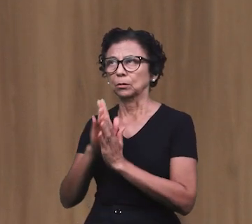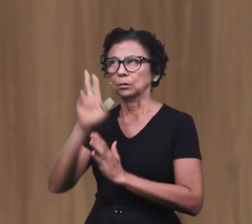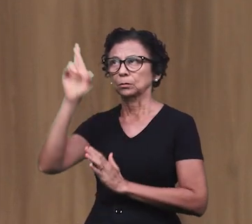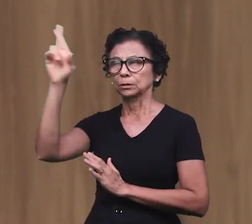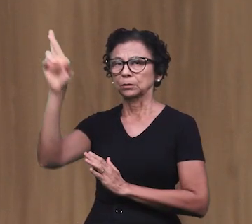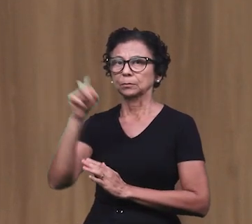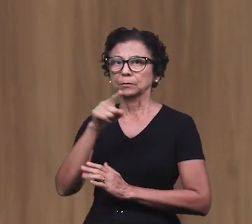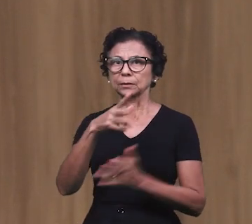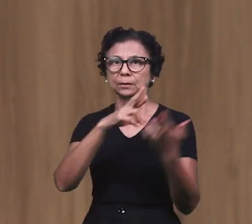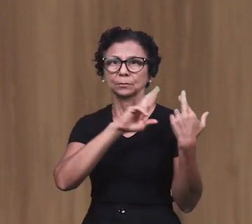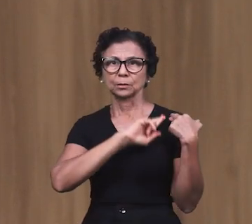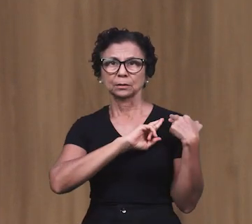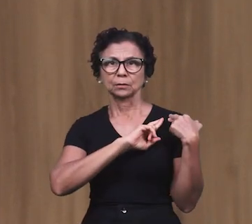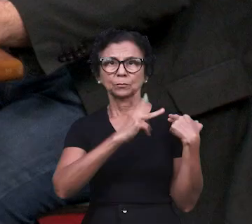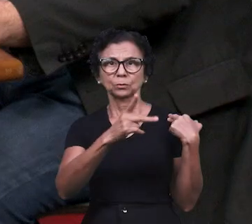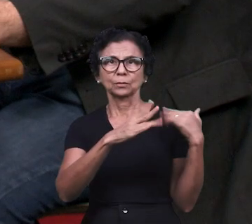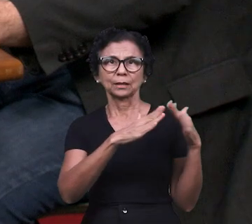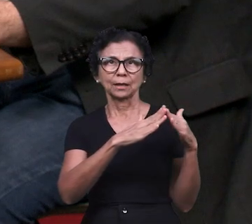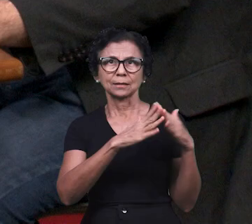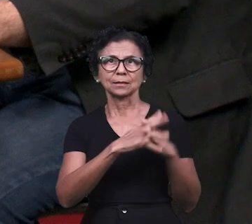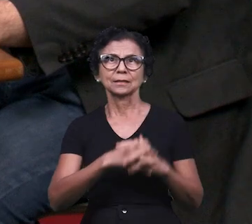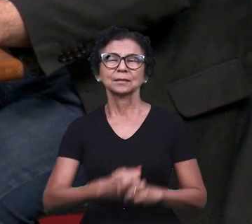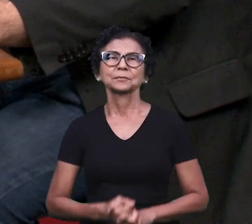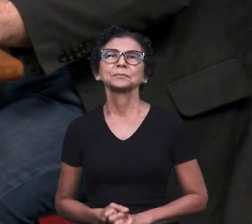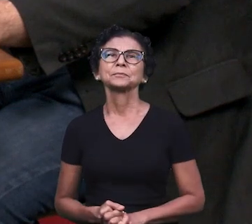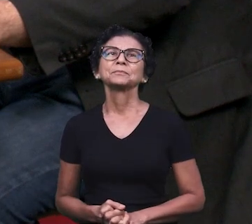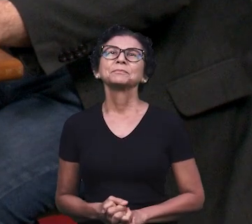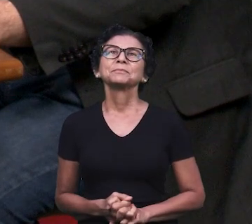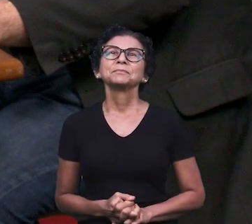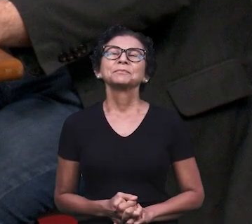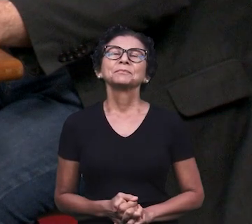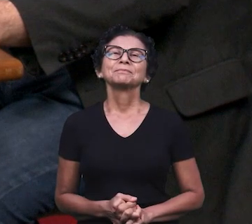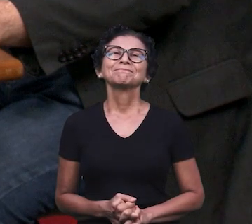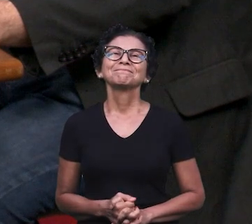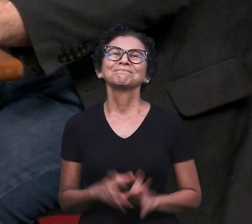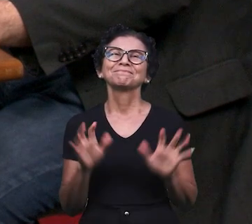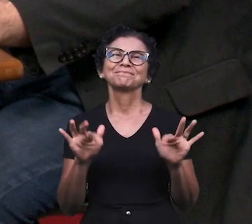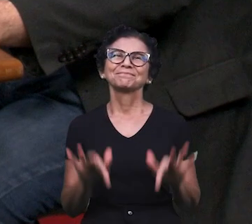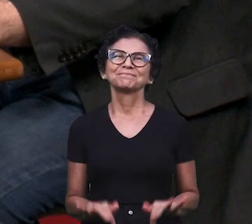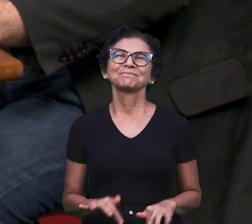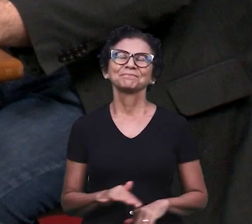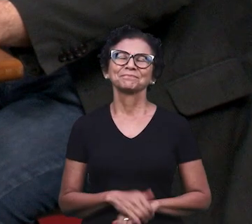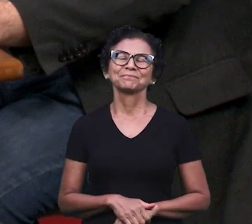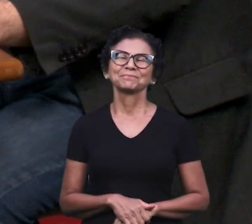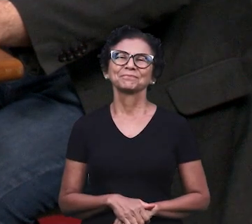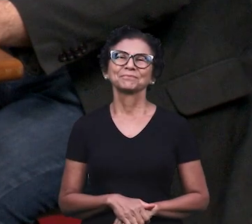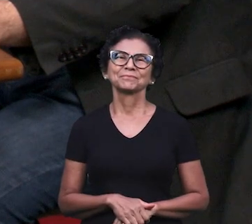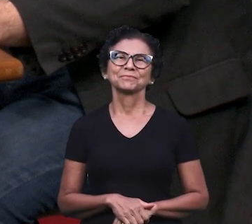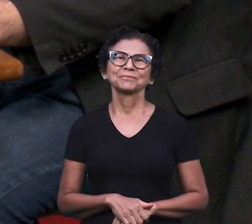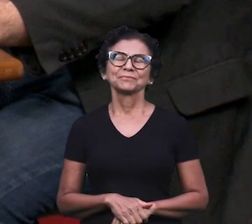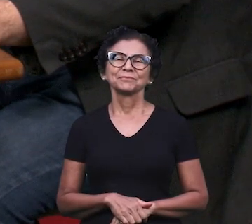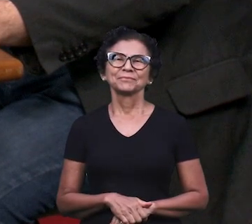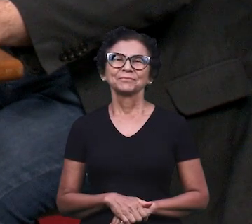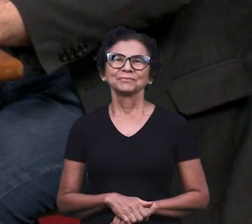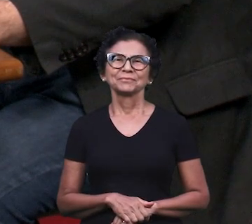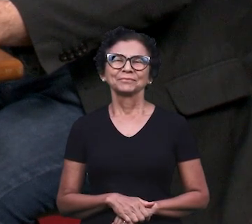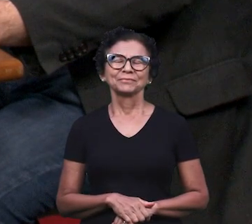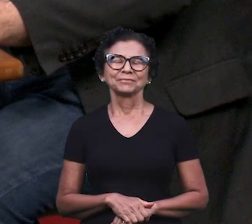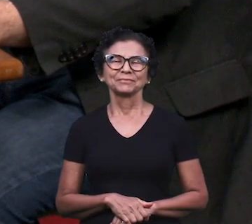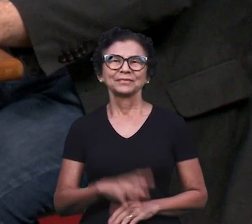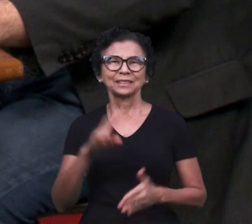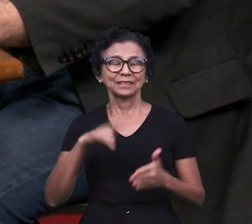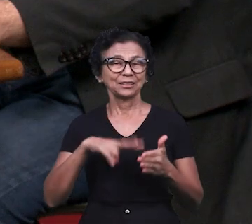você é responsável pela sua casa. Amém. Glória a Deus. Vamos encerrar nosso programa de leitura da Bíblia